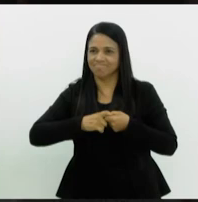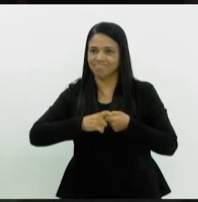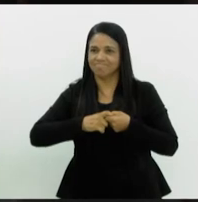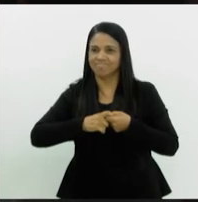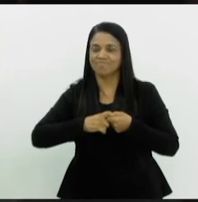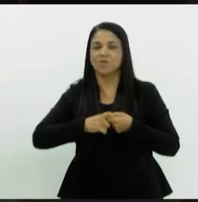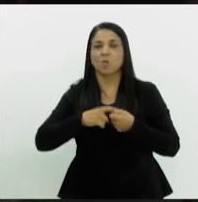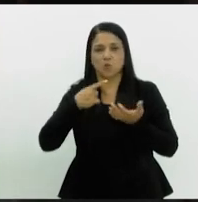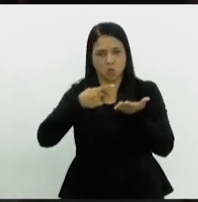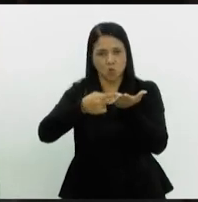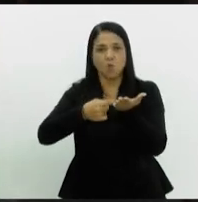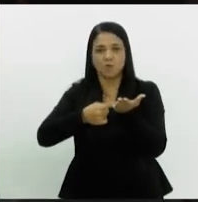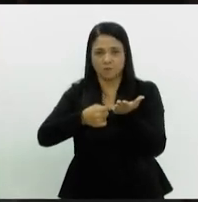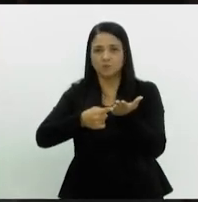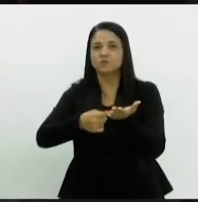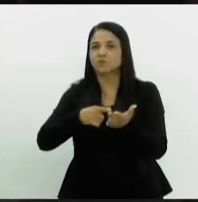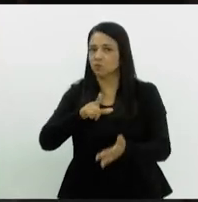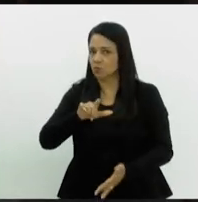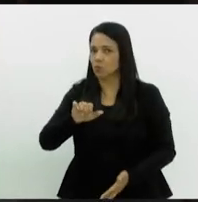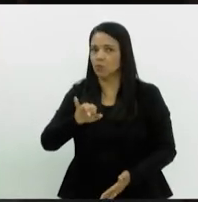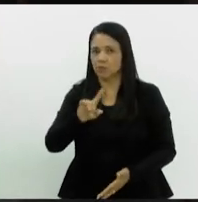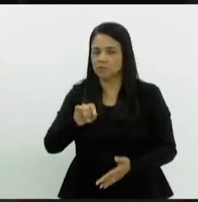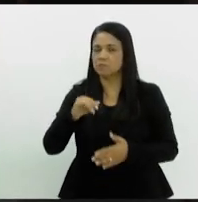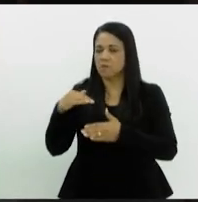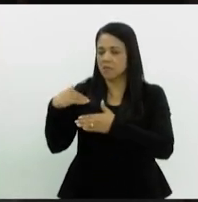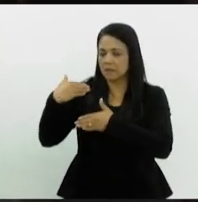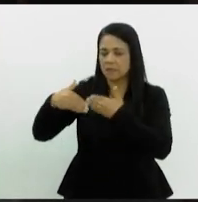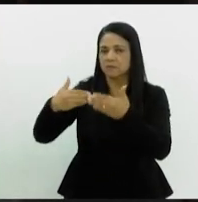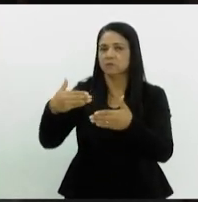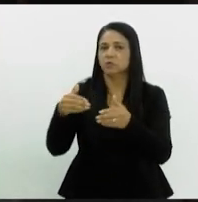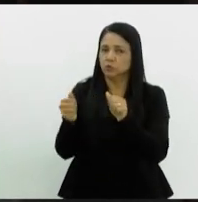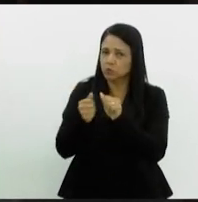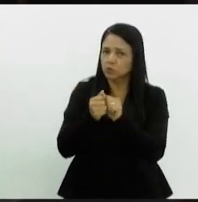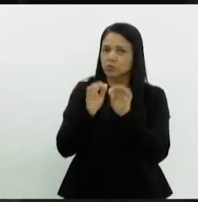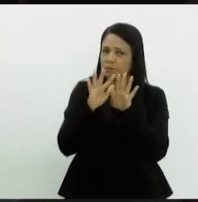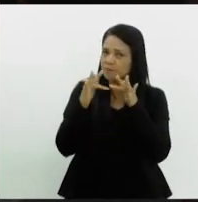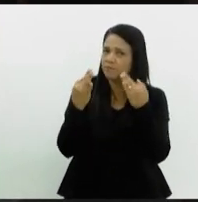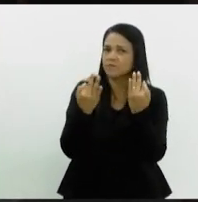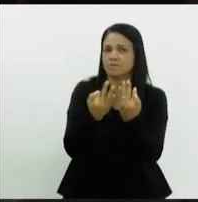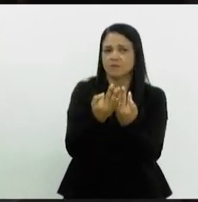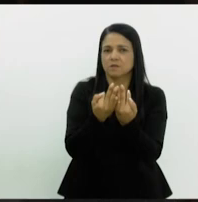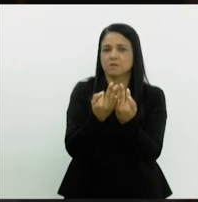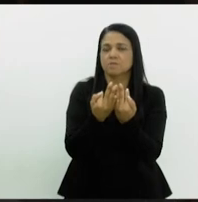me comprometi com o Luiz numa trajetória, junto com a minha família, porque